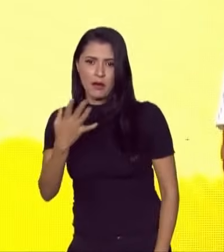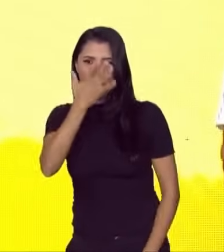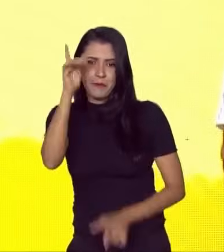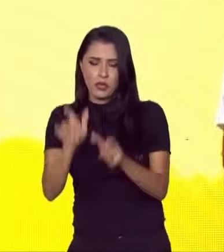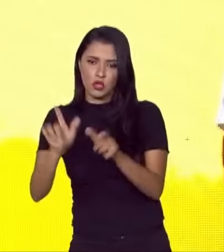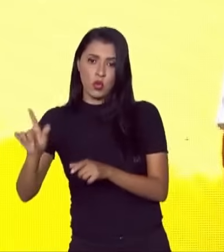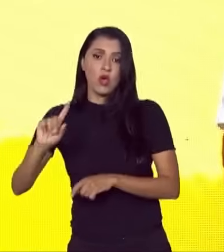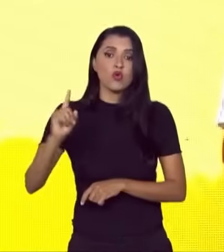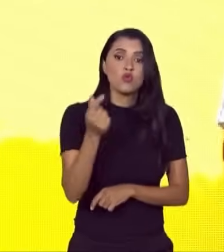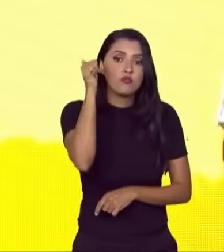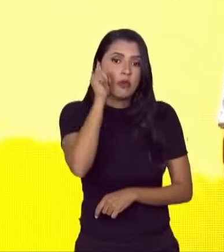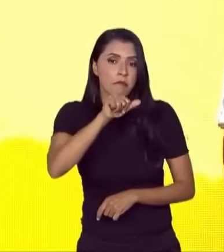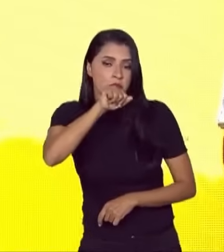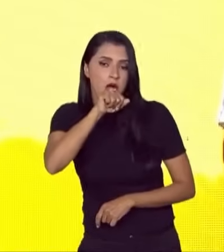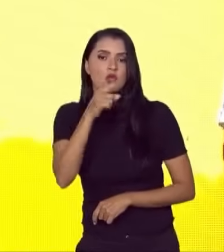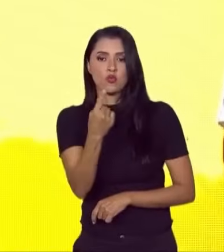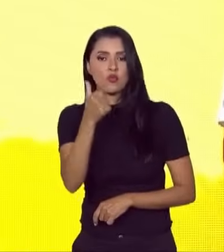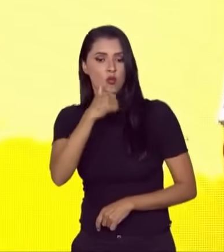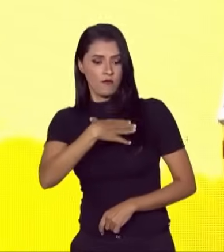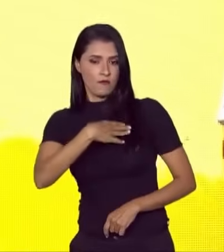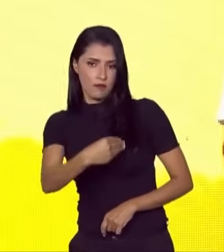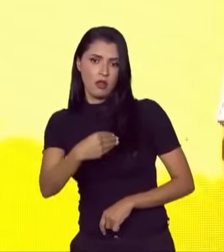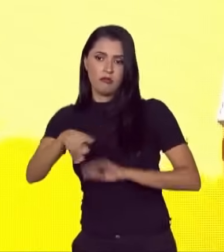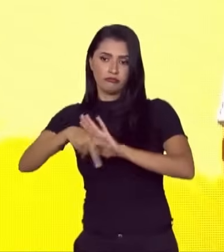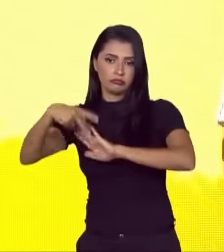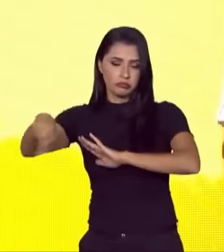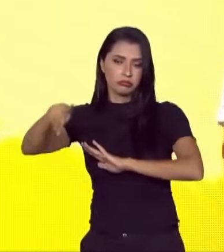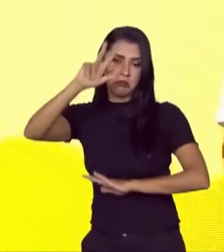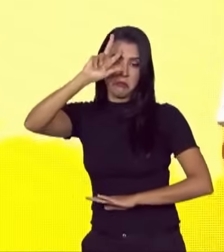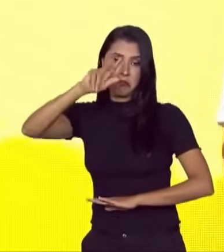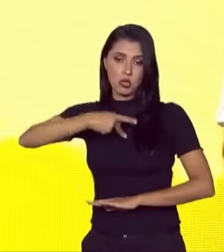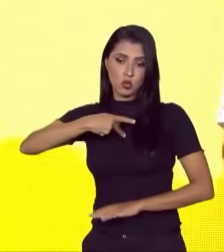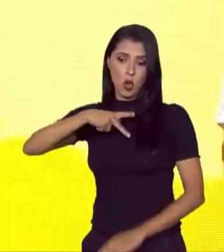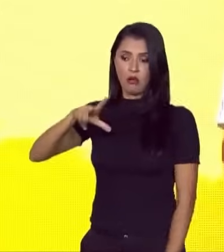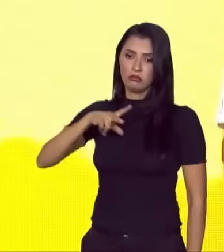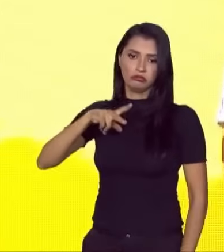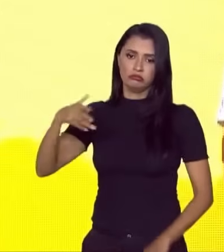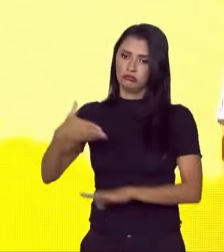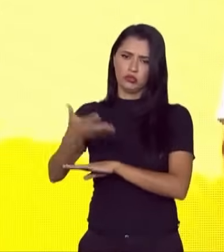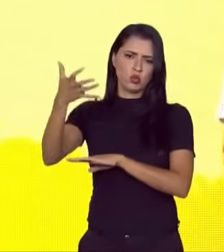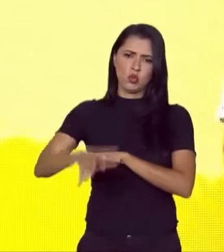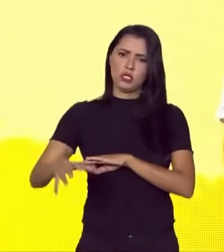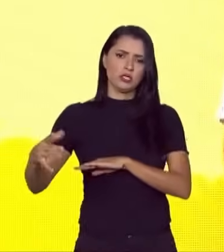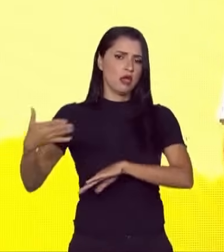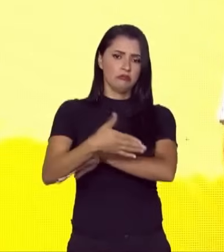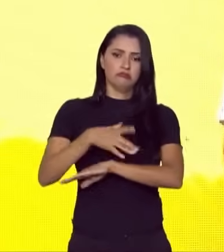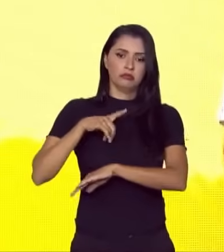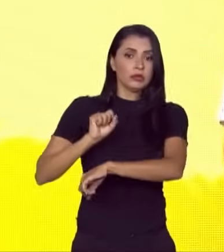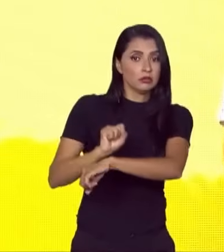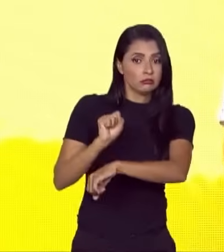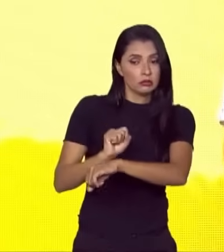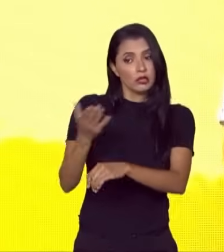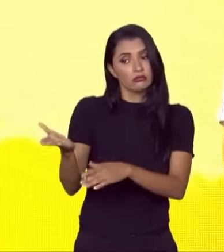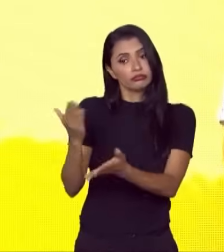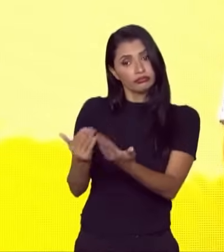mãe e uma filha, por assuntos pessoais, particulares, não quiseram vir. Nós estamos